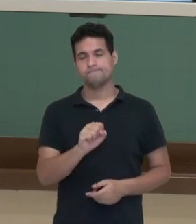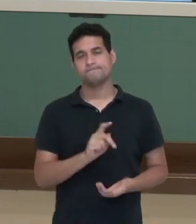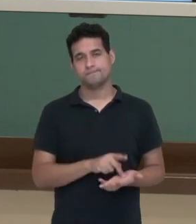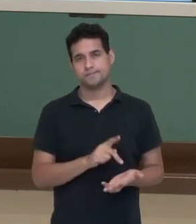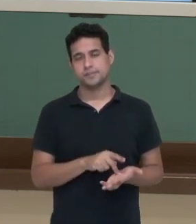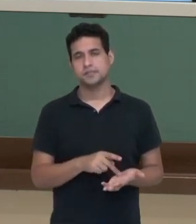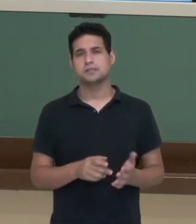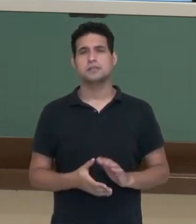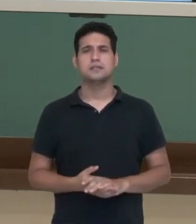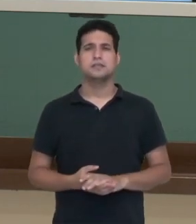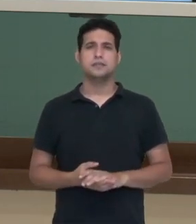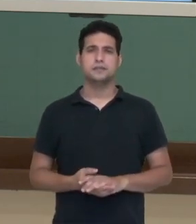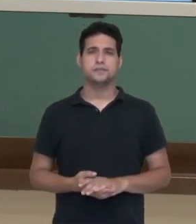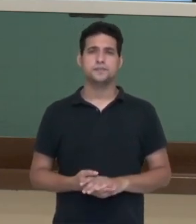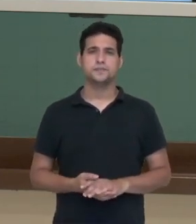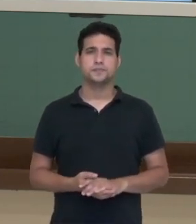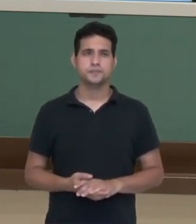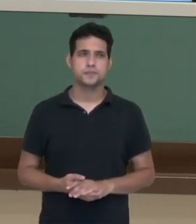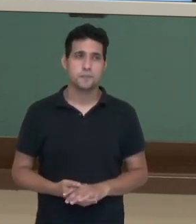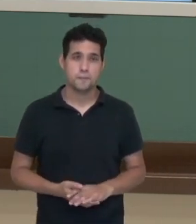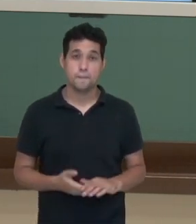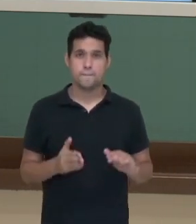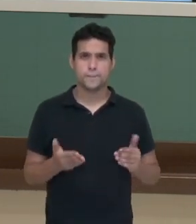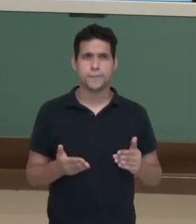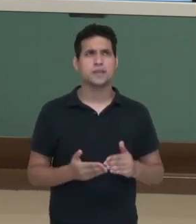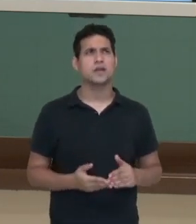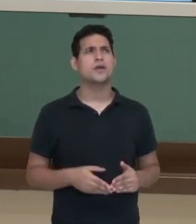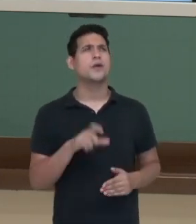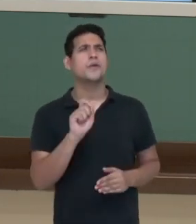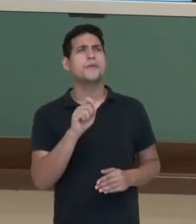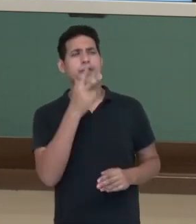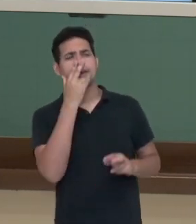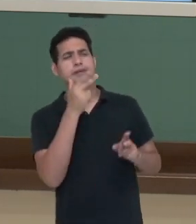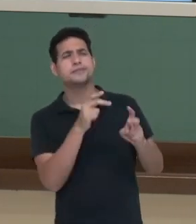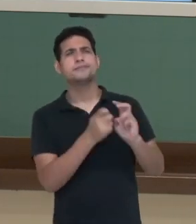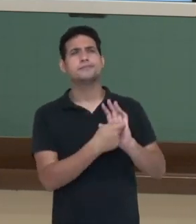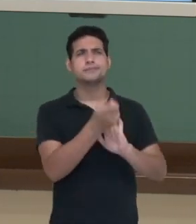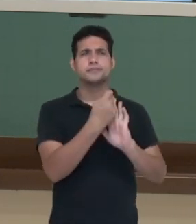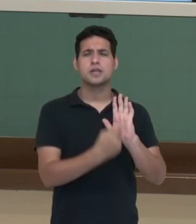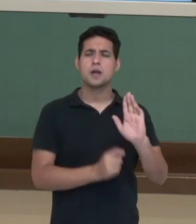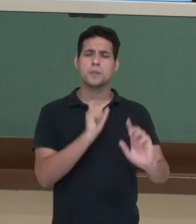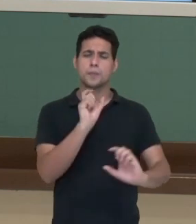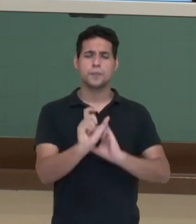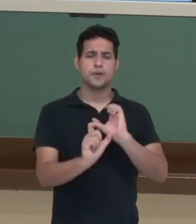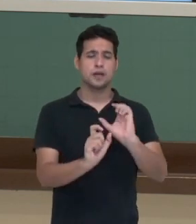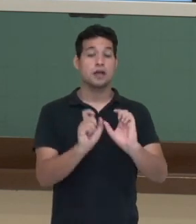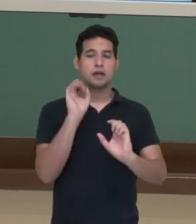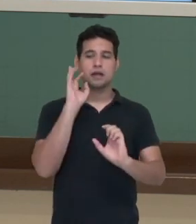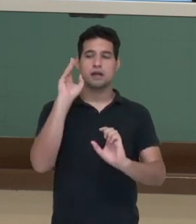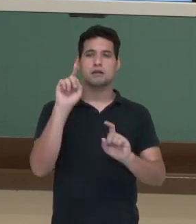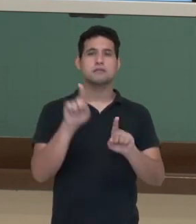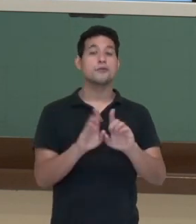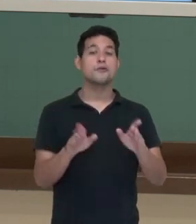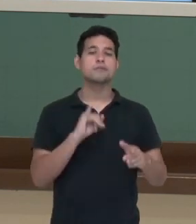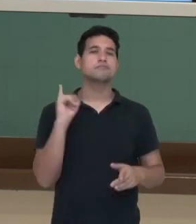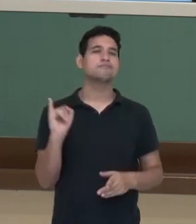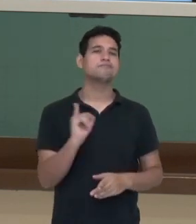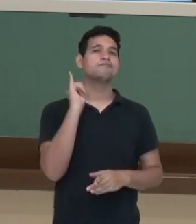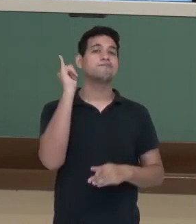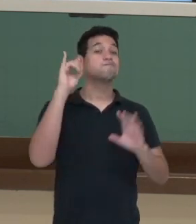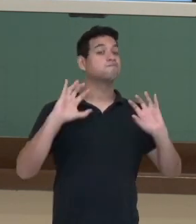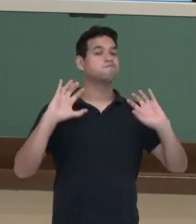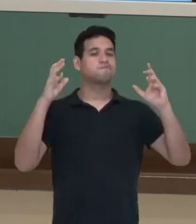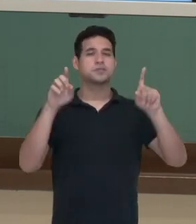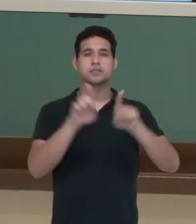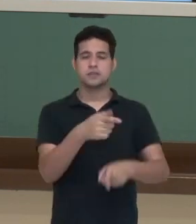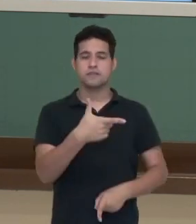Exatamente. Vamos a seguir. Ahora, ¿qué te parece escribir tus palabras de reflexión sobre la importancia de la conmemoración